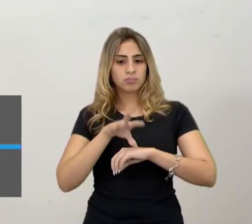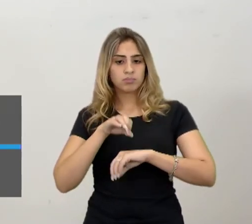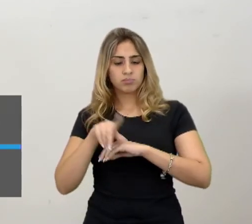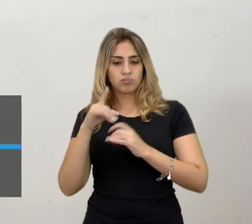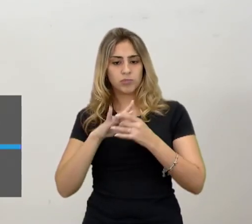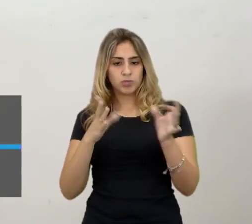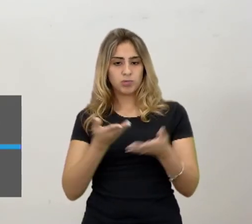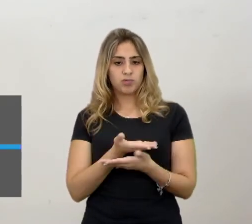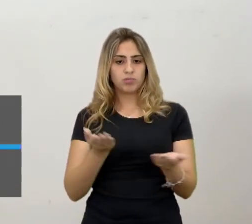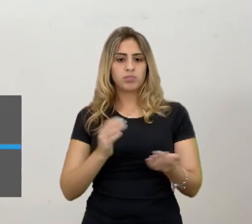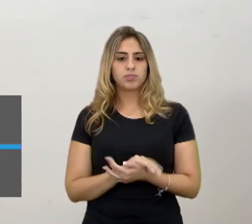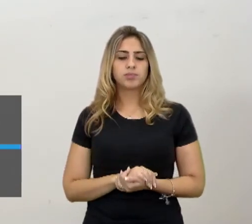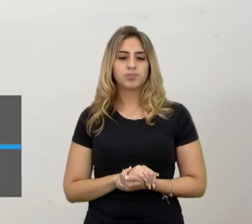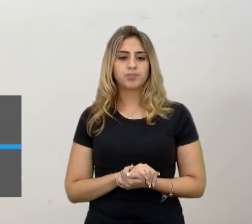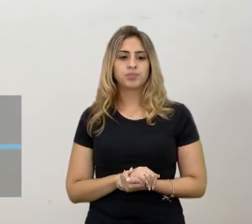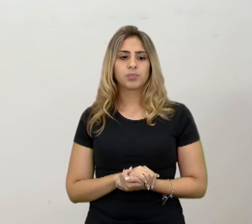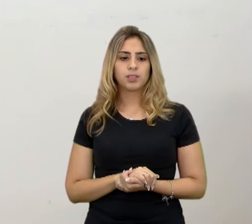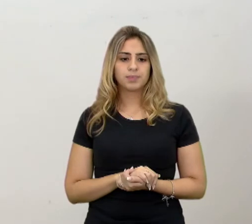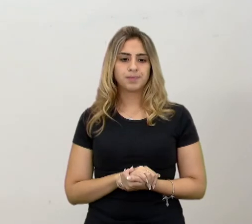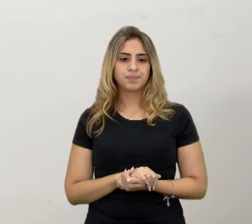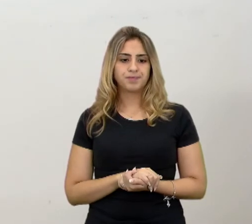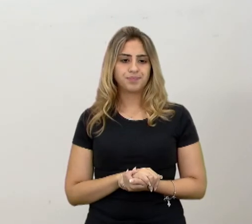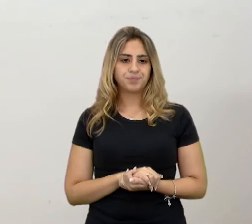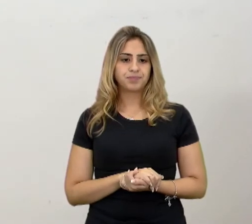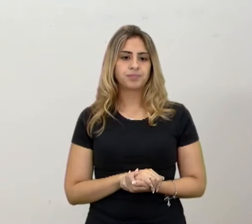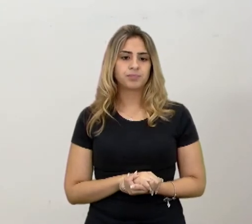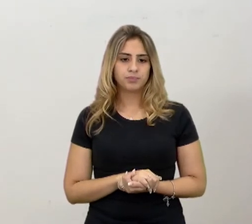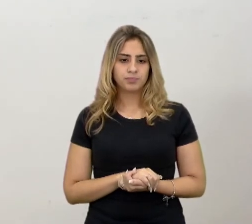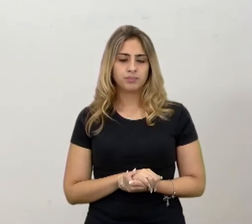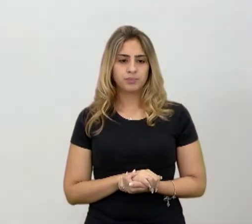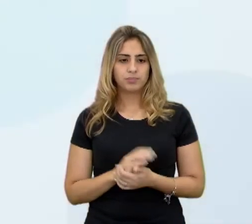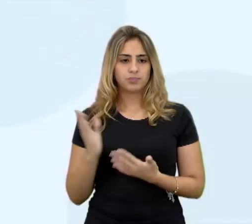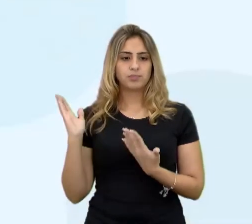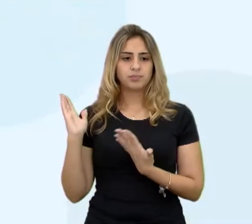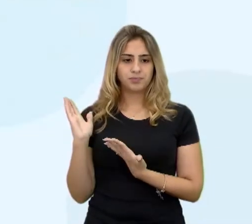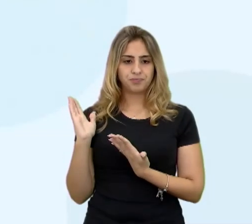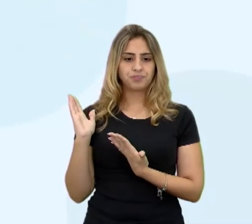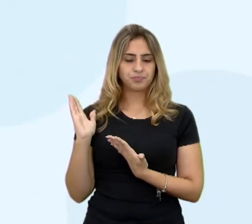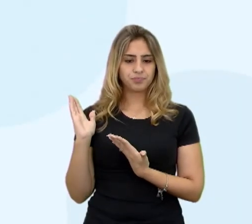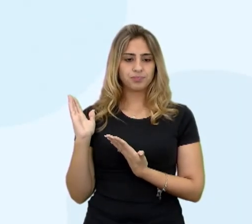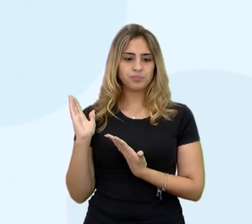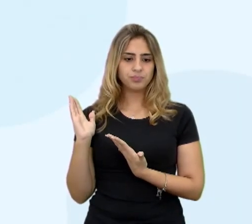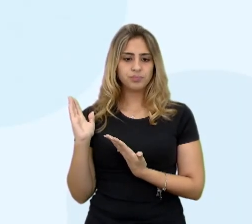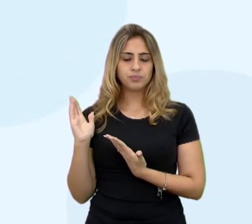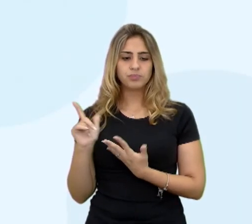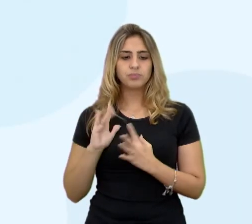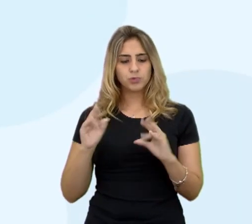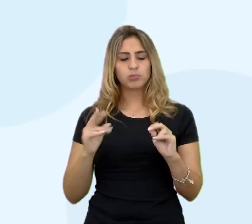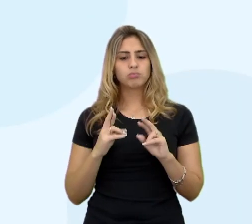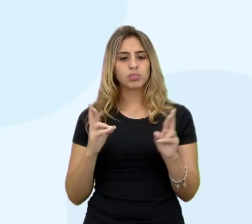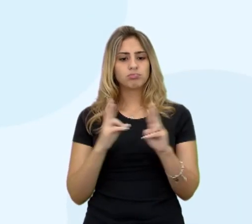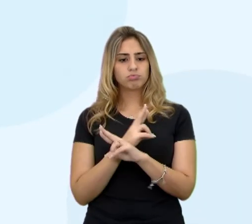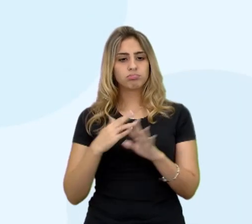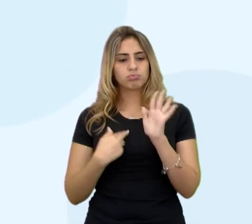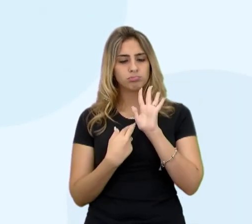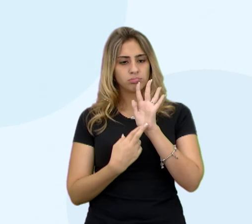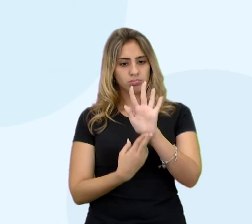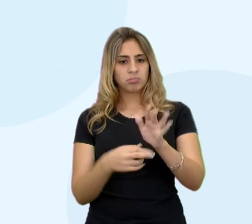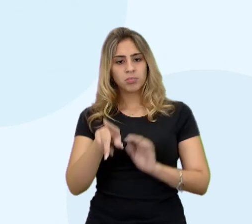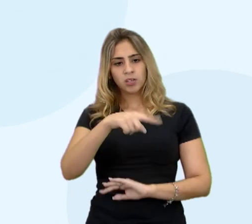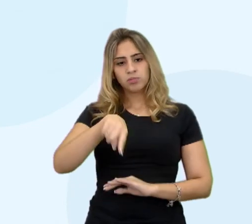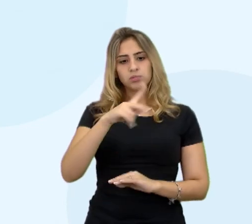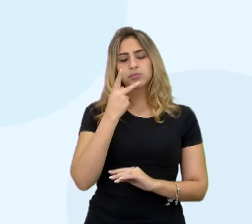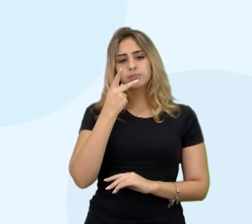Ó, continuando, vide referências nesse material. Aqui no final, ó, nós temos todas essas referências para vocês